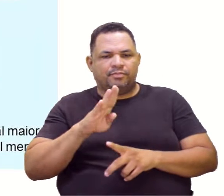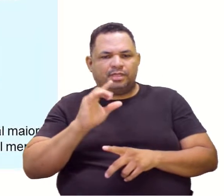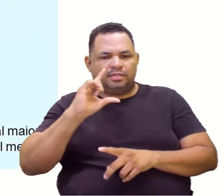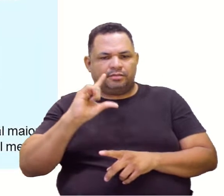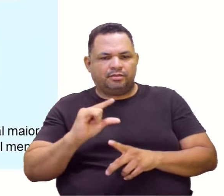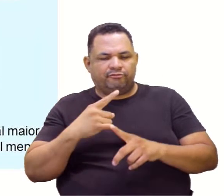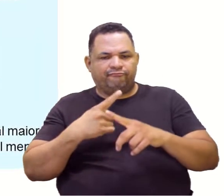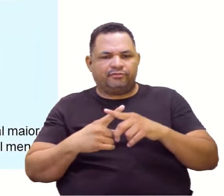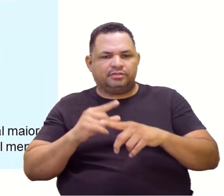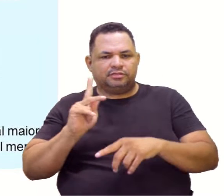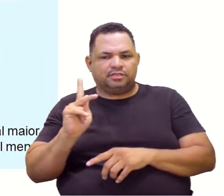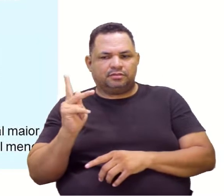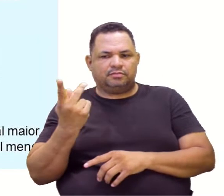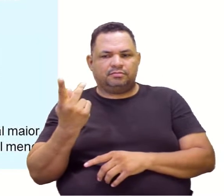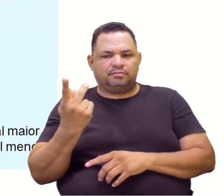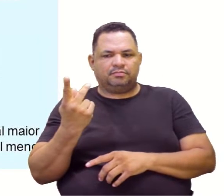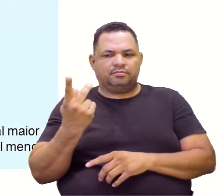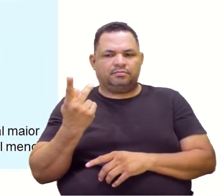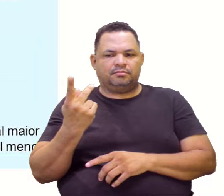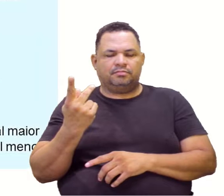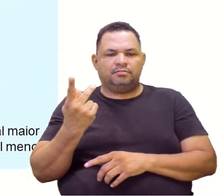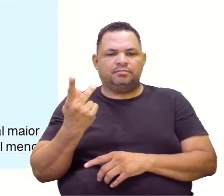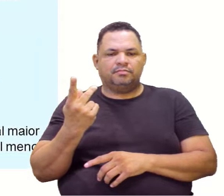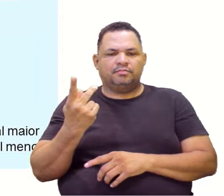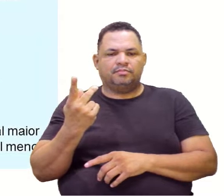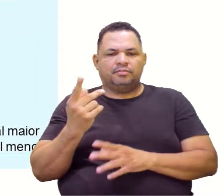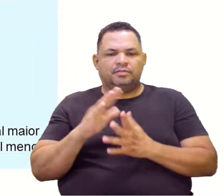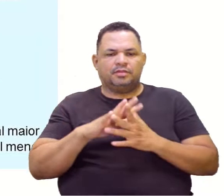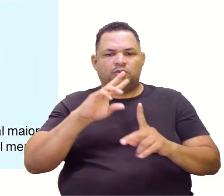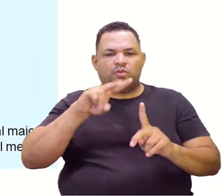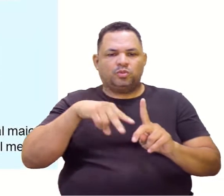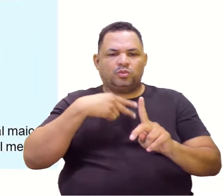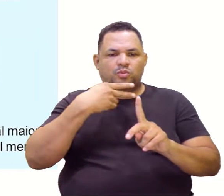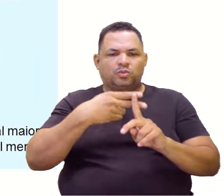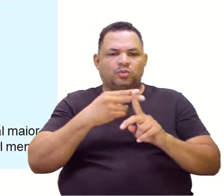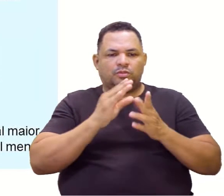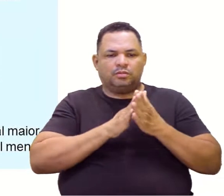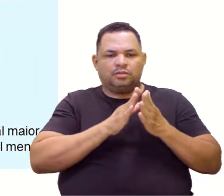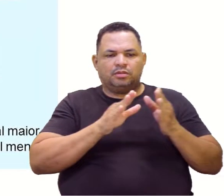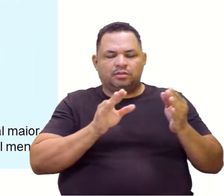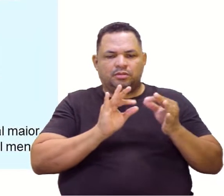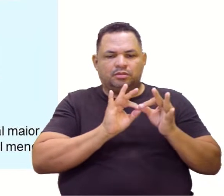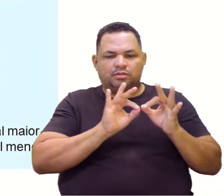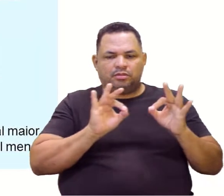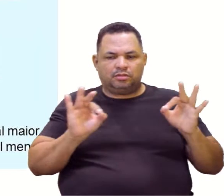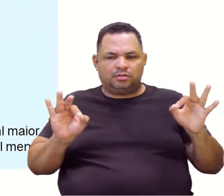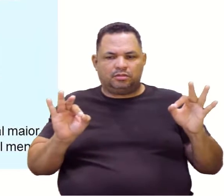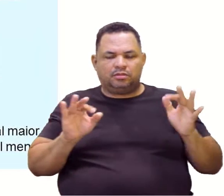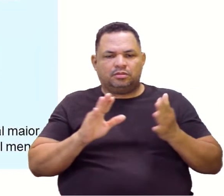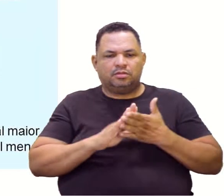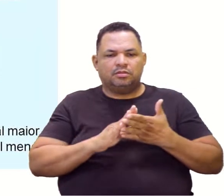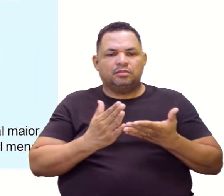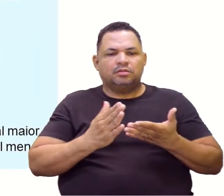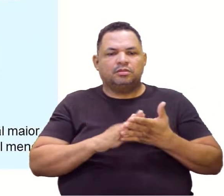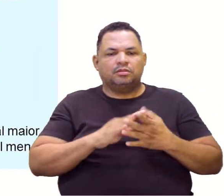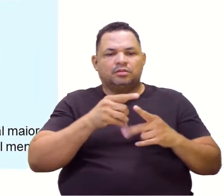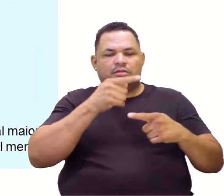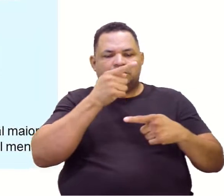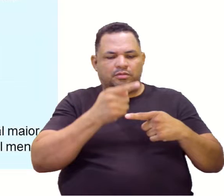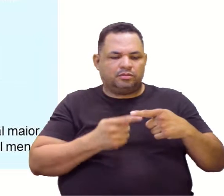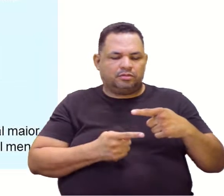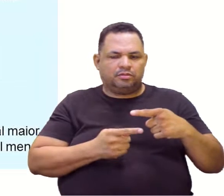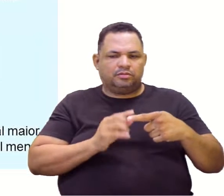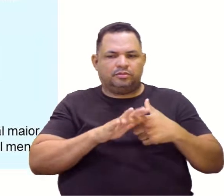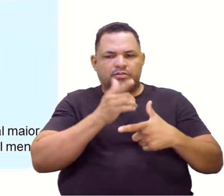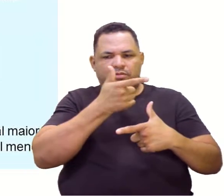tranquilo. Só que nós aumentamos o nosso quadrilátero, nós duplicamos o seu tamanho. Então, para sabermos a área de fato, é só dividir